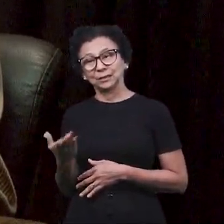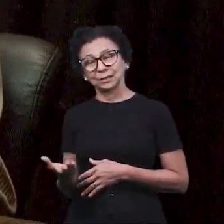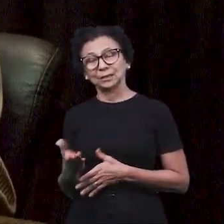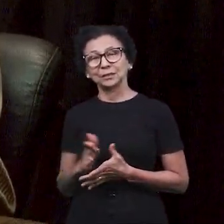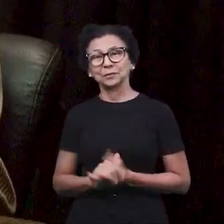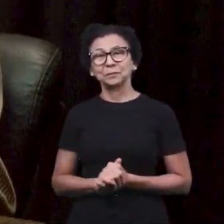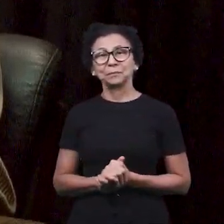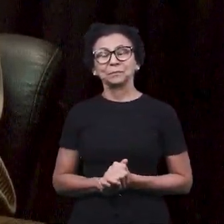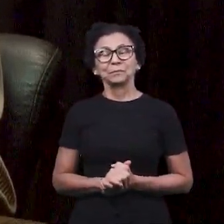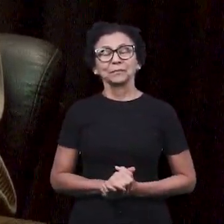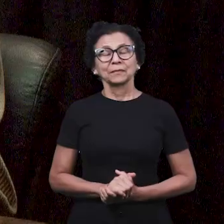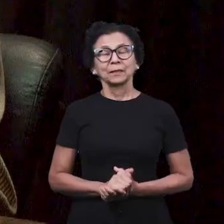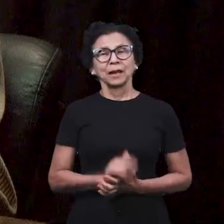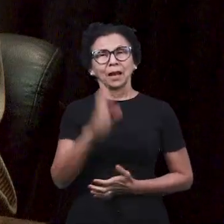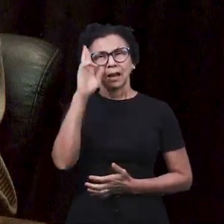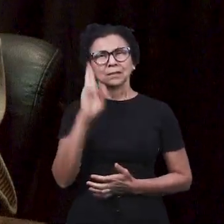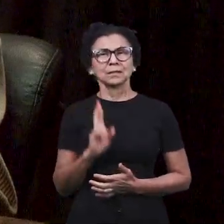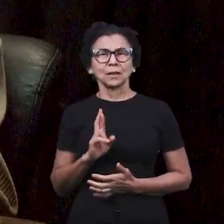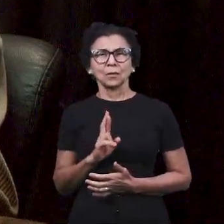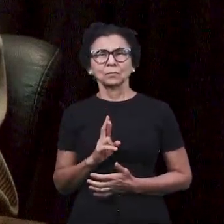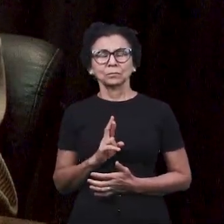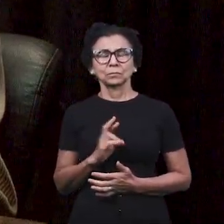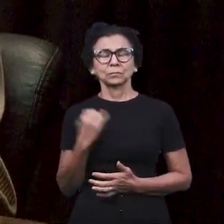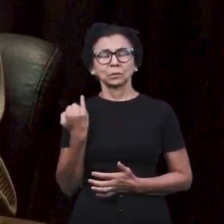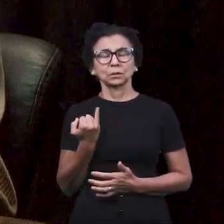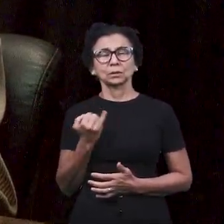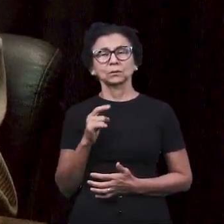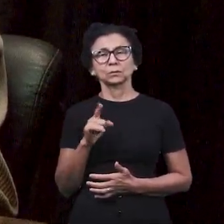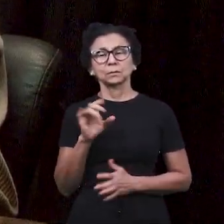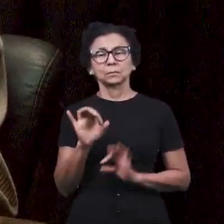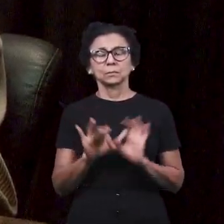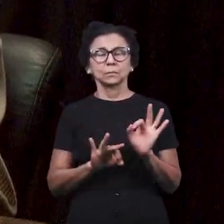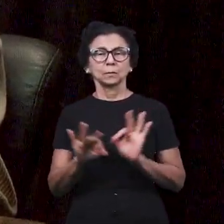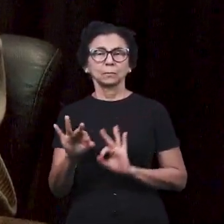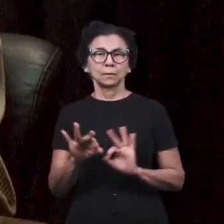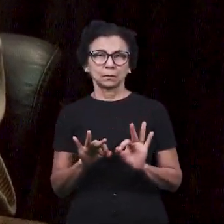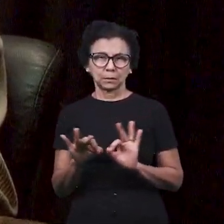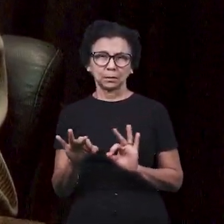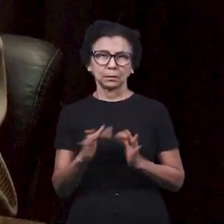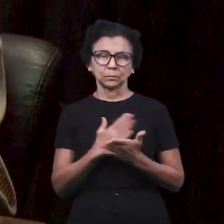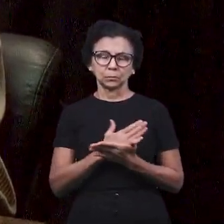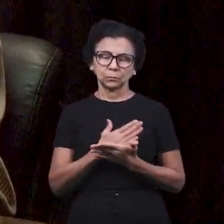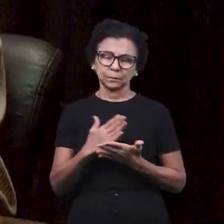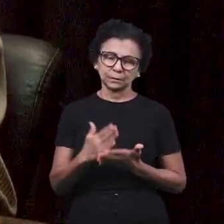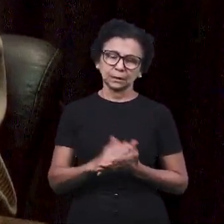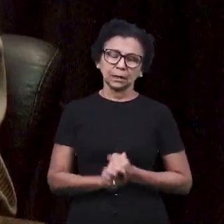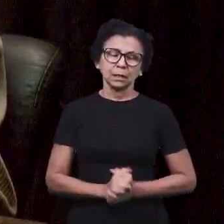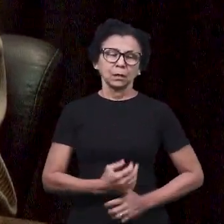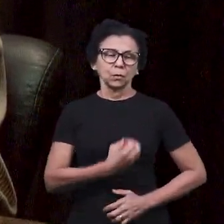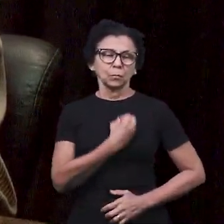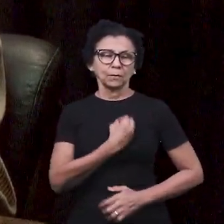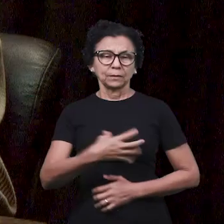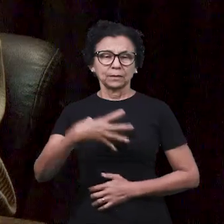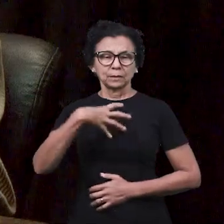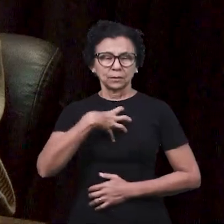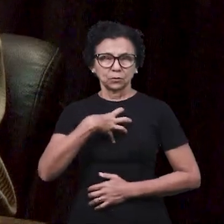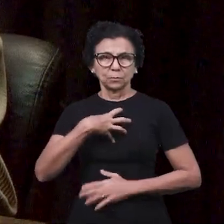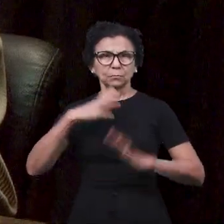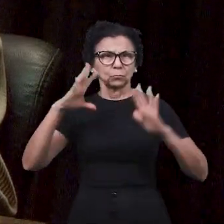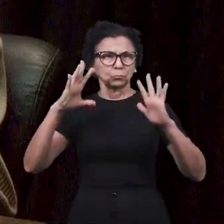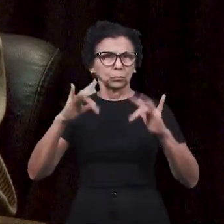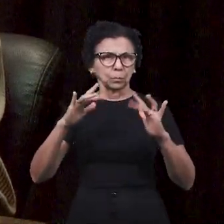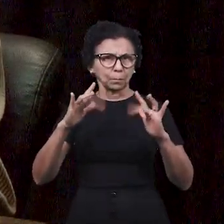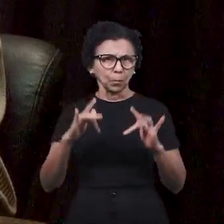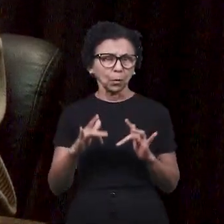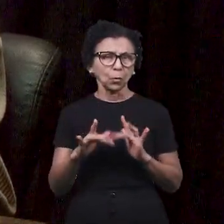muito importante, quando a pessoa está preparada e vai iniciar uma vida sentimental, uma vida afetiva,